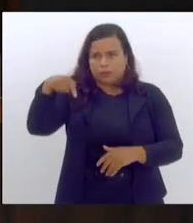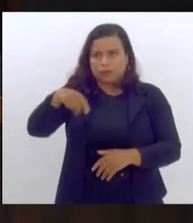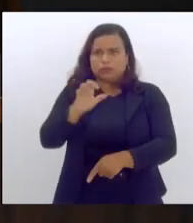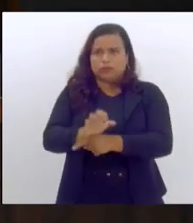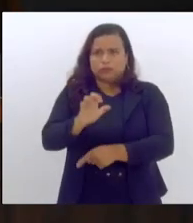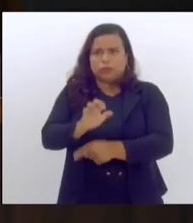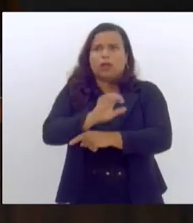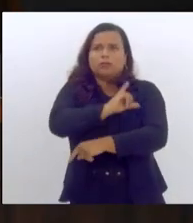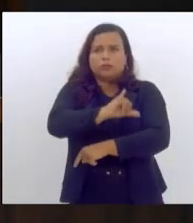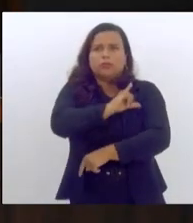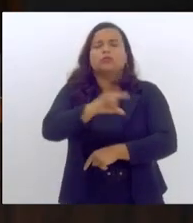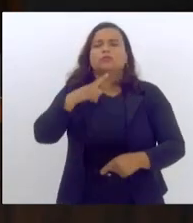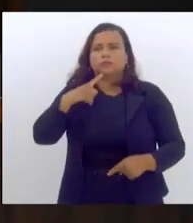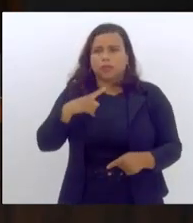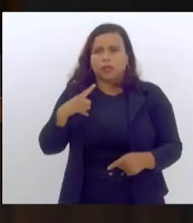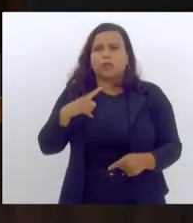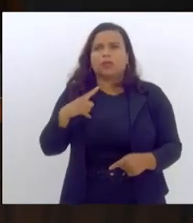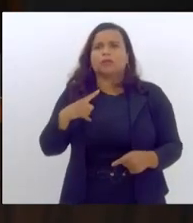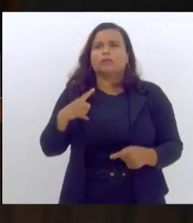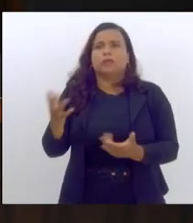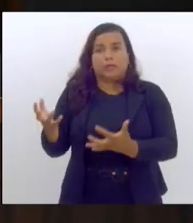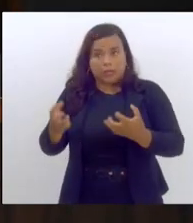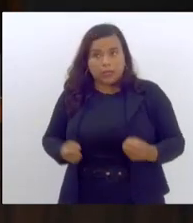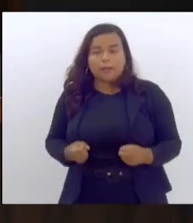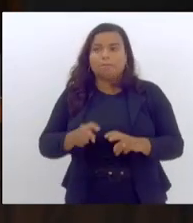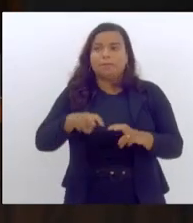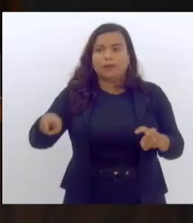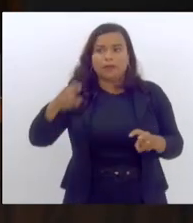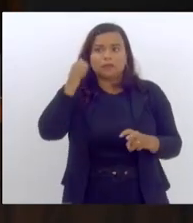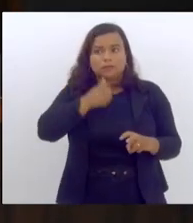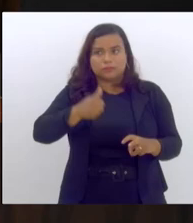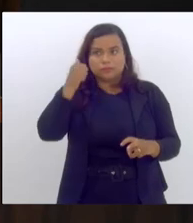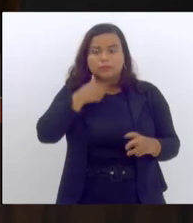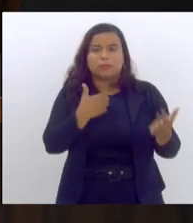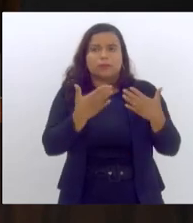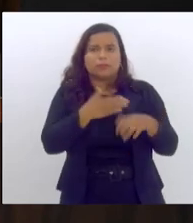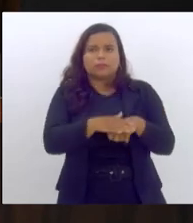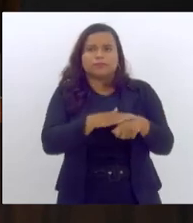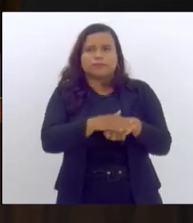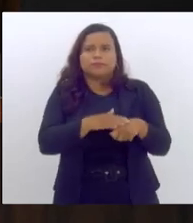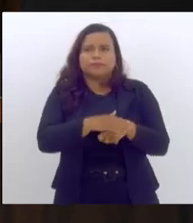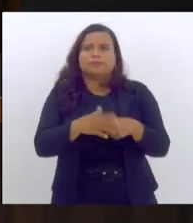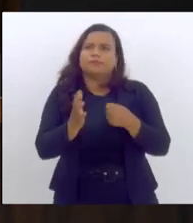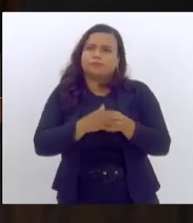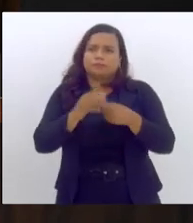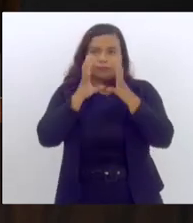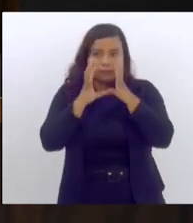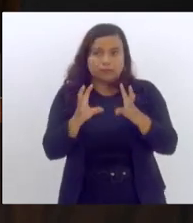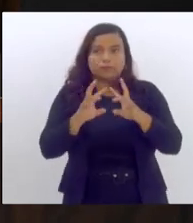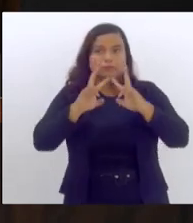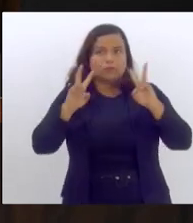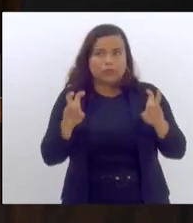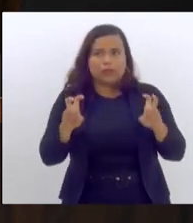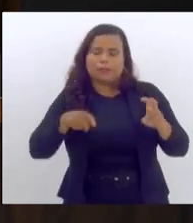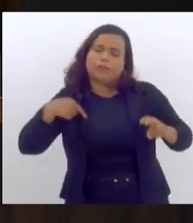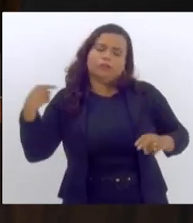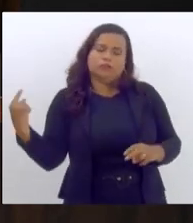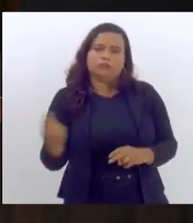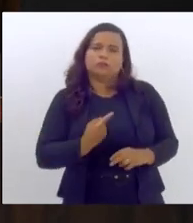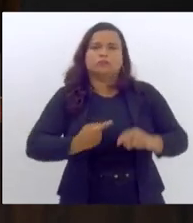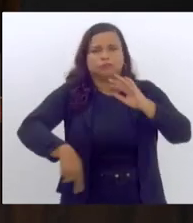tem que receba a bancada feminina, porque um tema afeta todas nós que estamos aqui, para que a gente